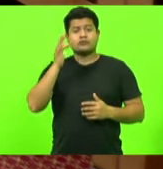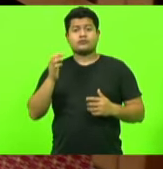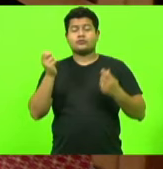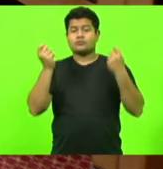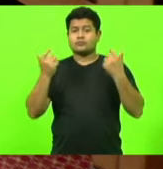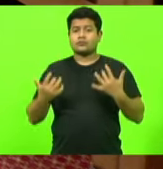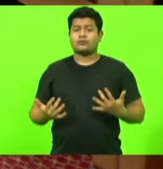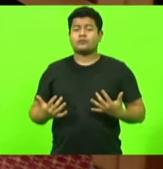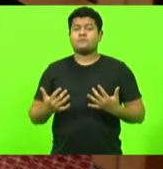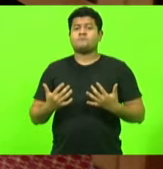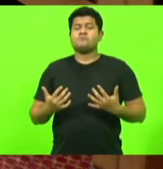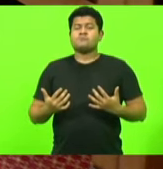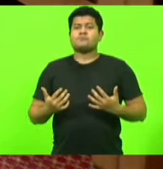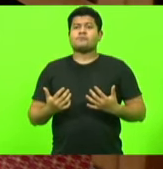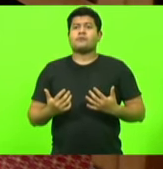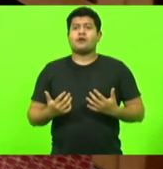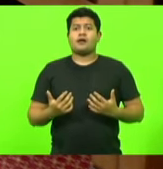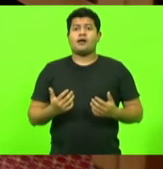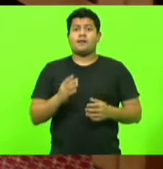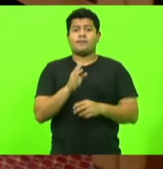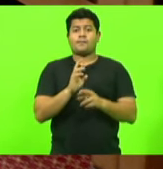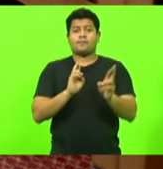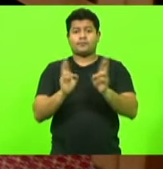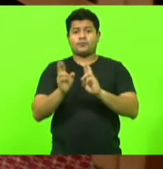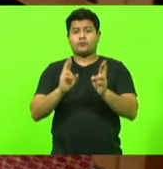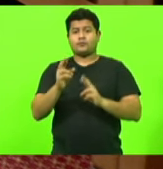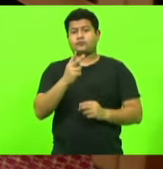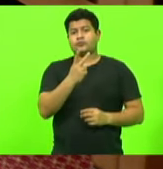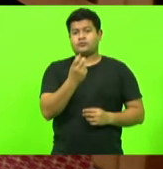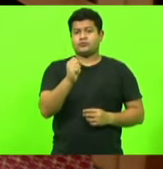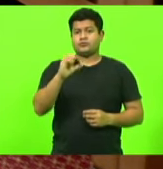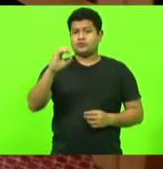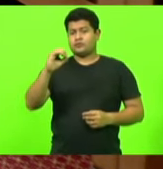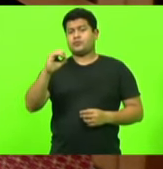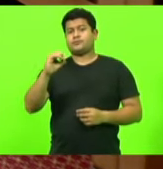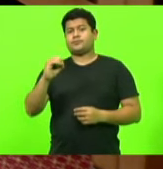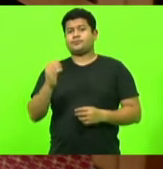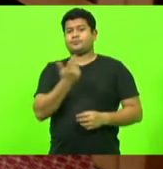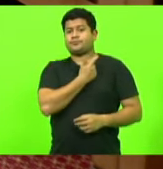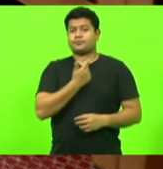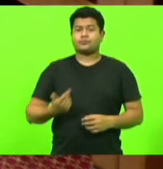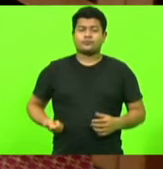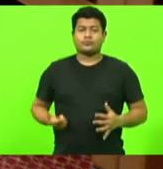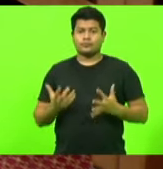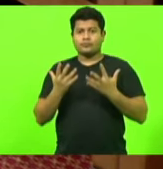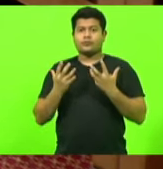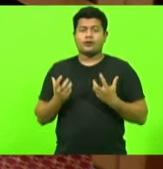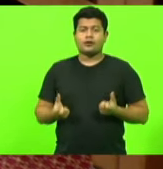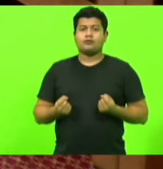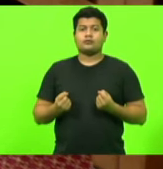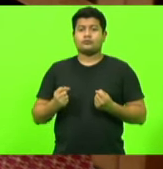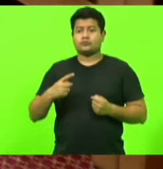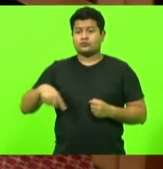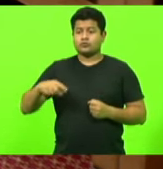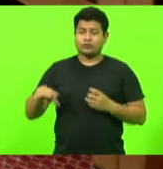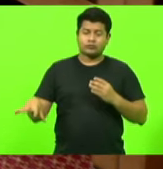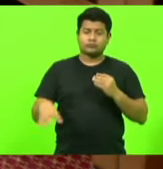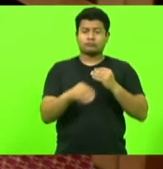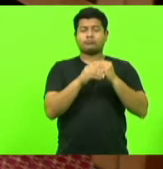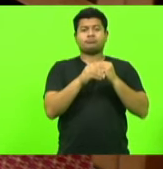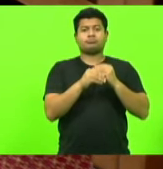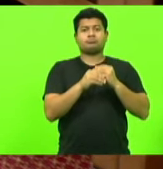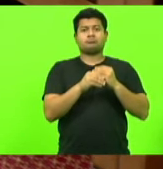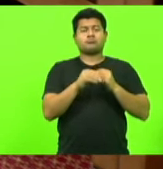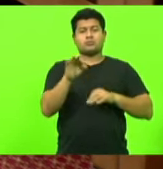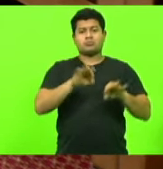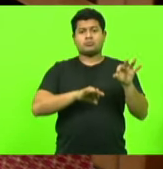a respeito da BR-280, que o governador aceitou a nossa emenda, deputado. Fiz